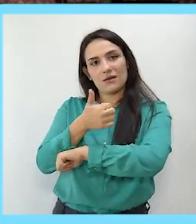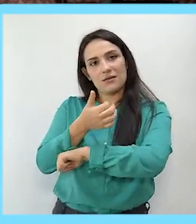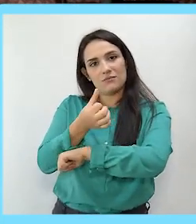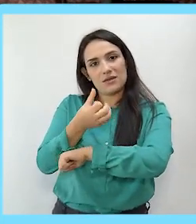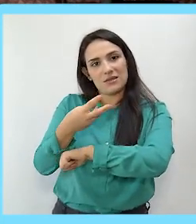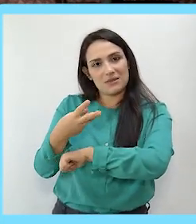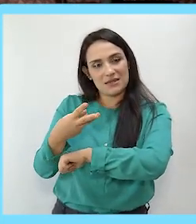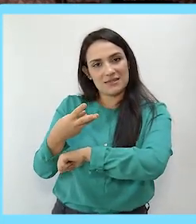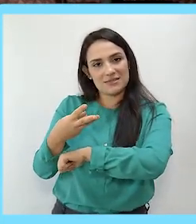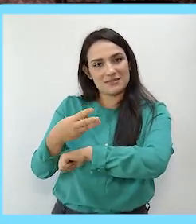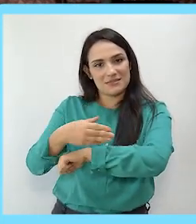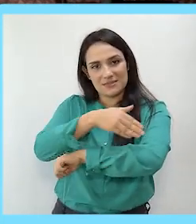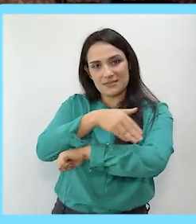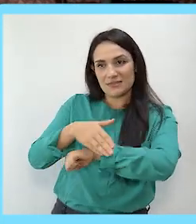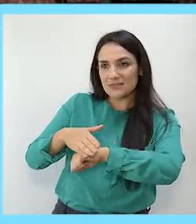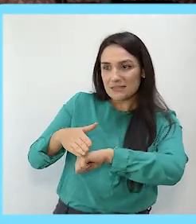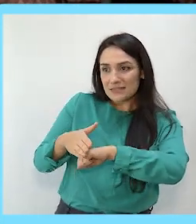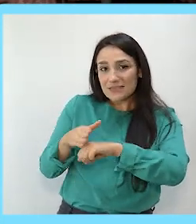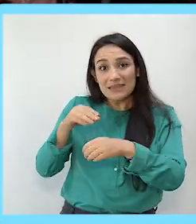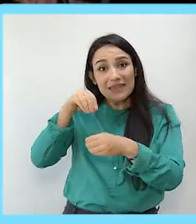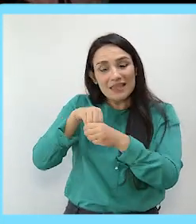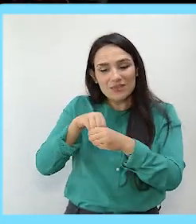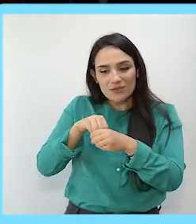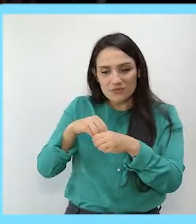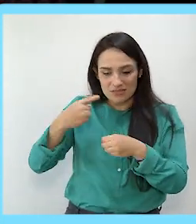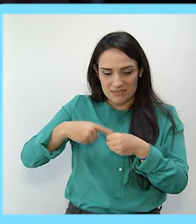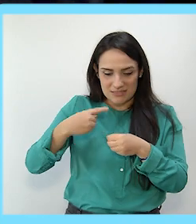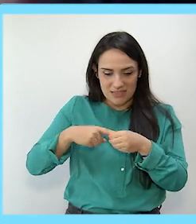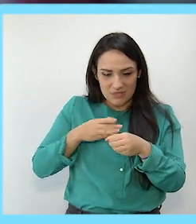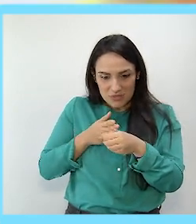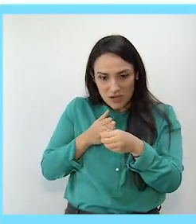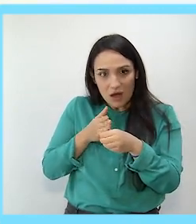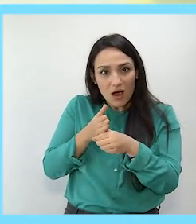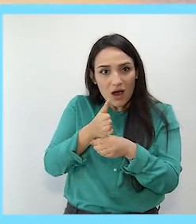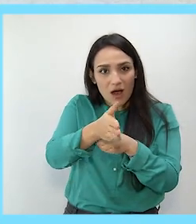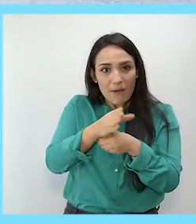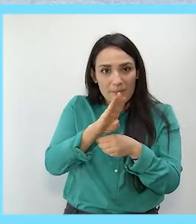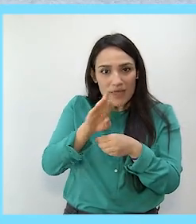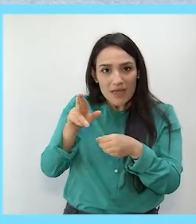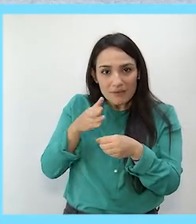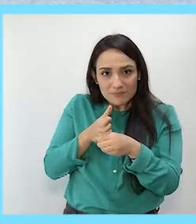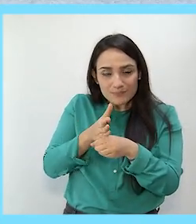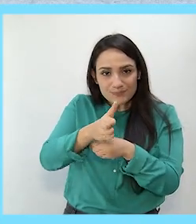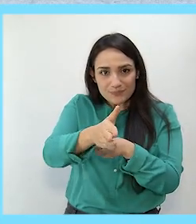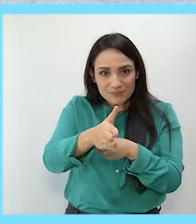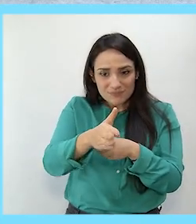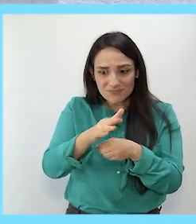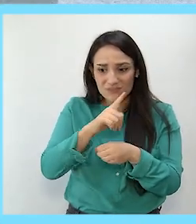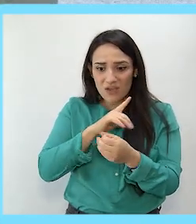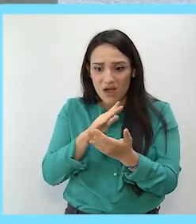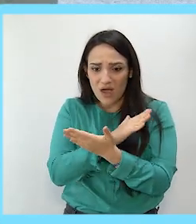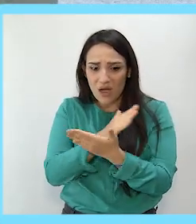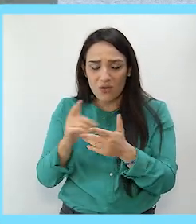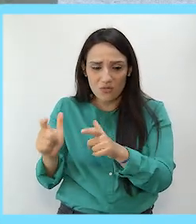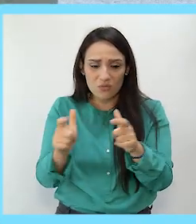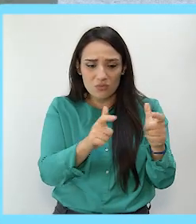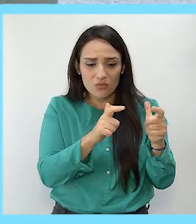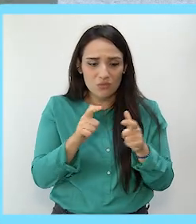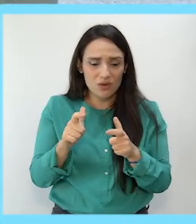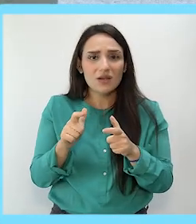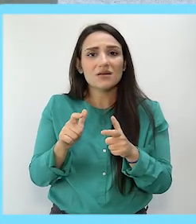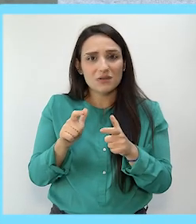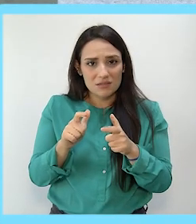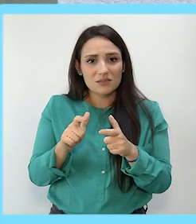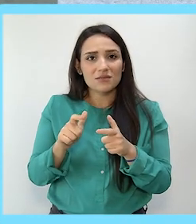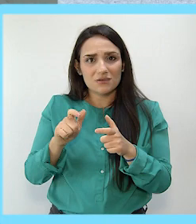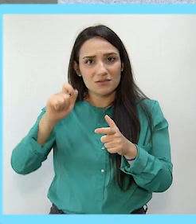BR-163 passa dentro de Terra Nova do Norte e ela não era asfaltada toda até lá. Então, assim, um grande trecho, eu já era